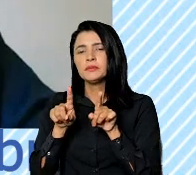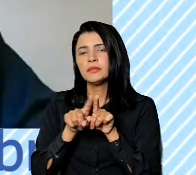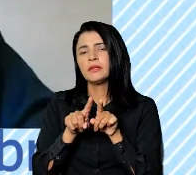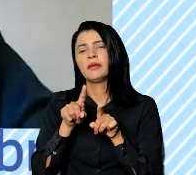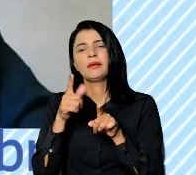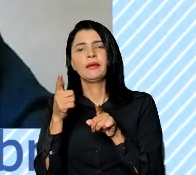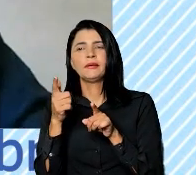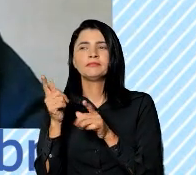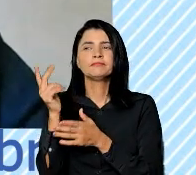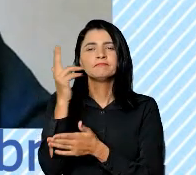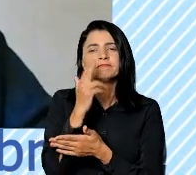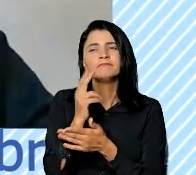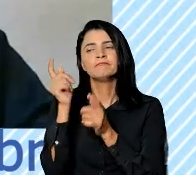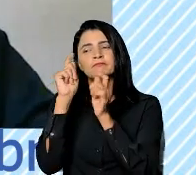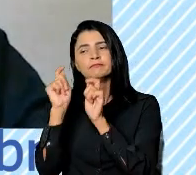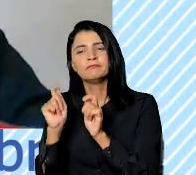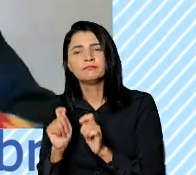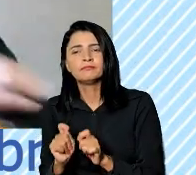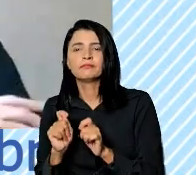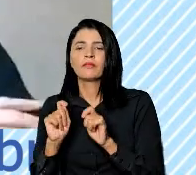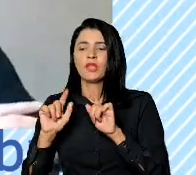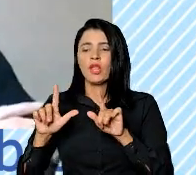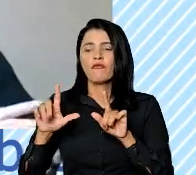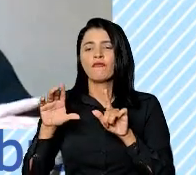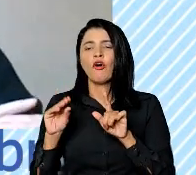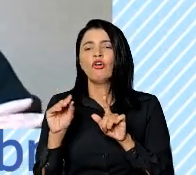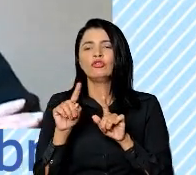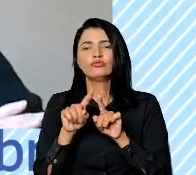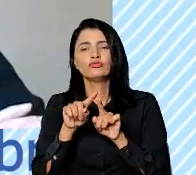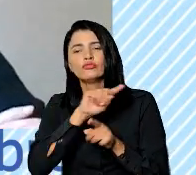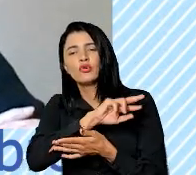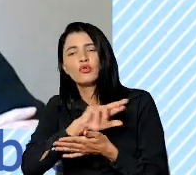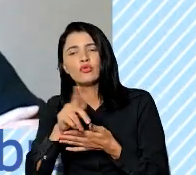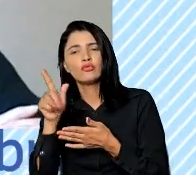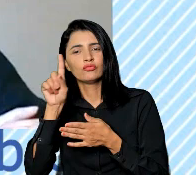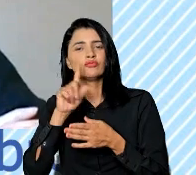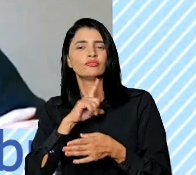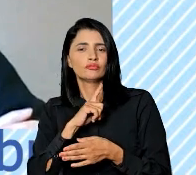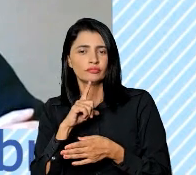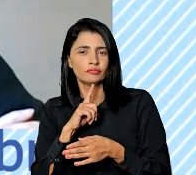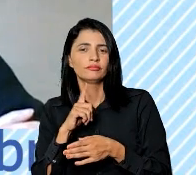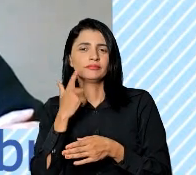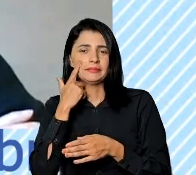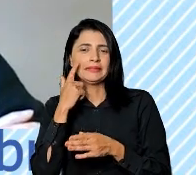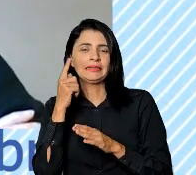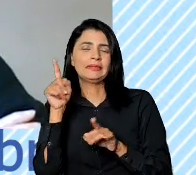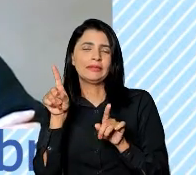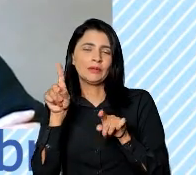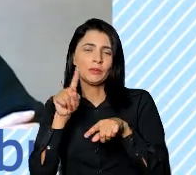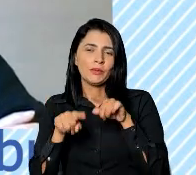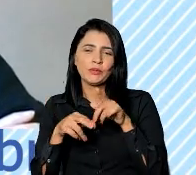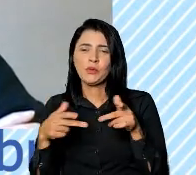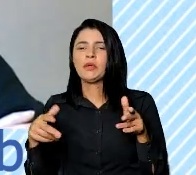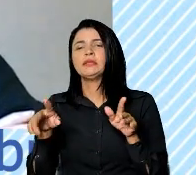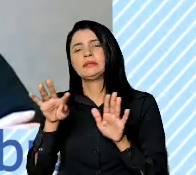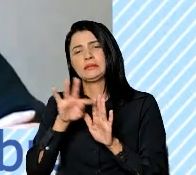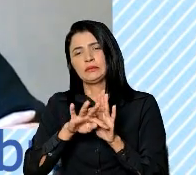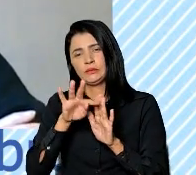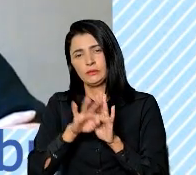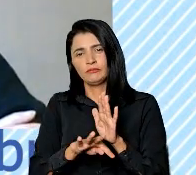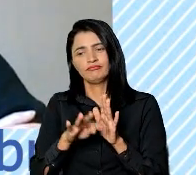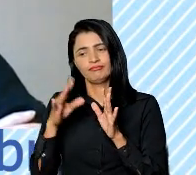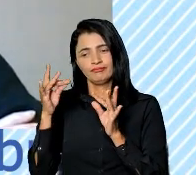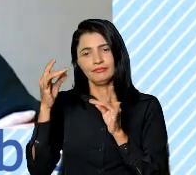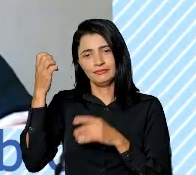esculturas, porta-retratos, e, enfim, outras coisas mais, alguns objetos pessoais. Feita, então, a